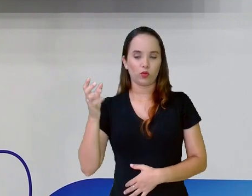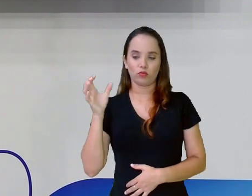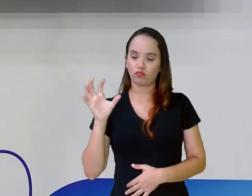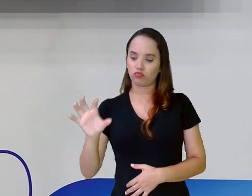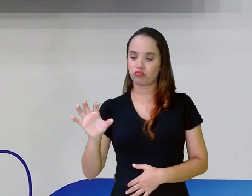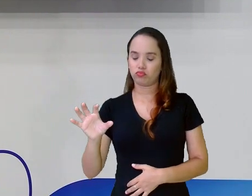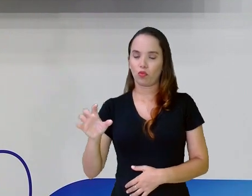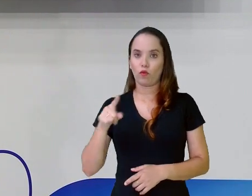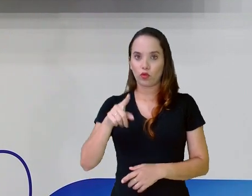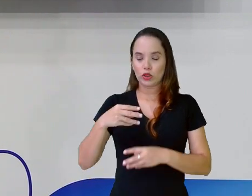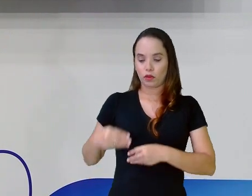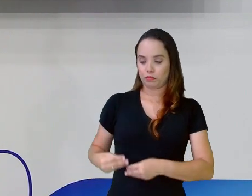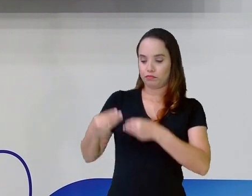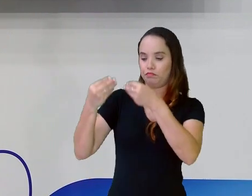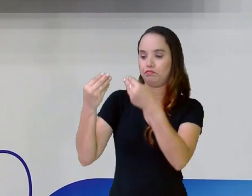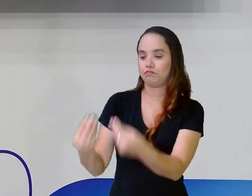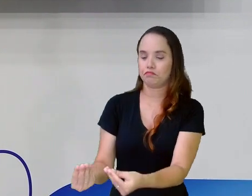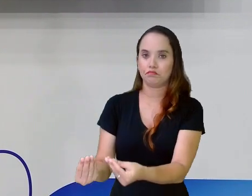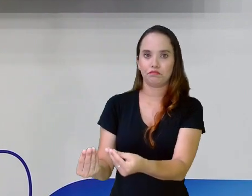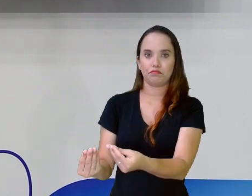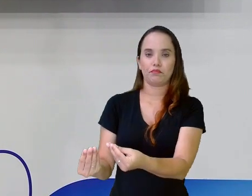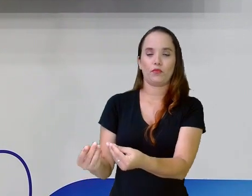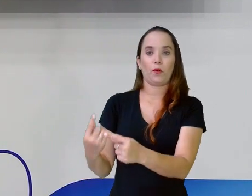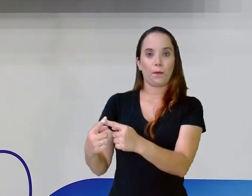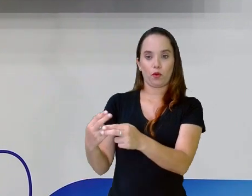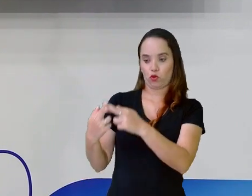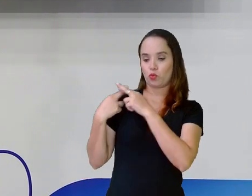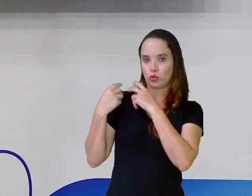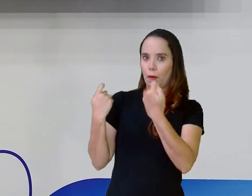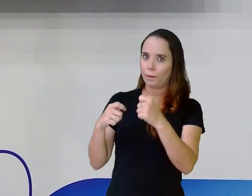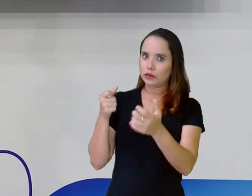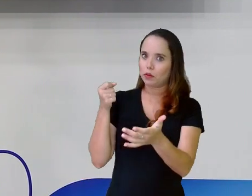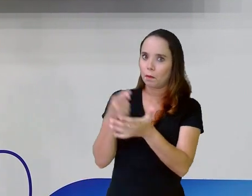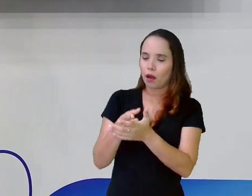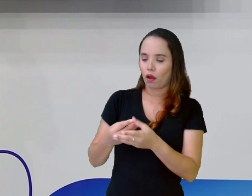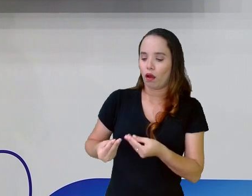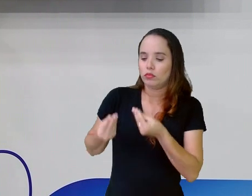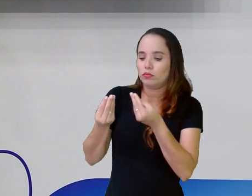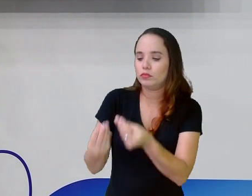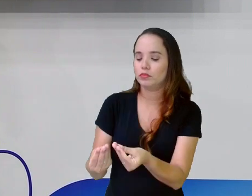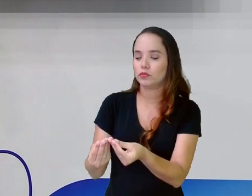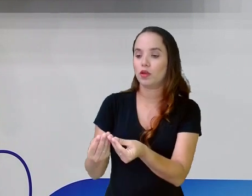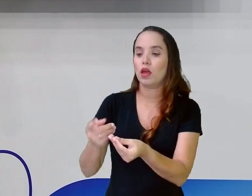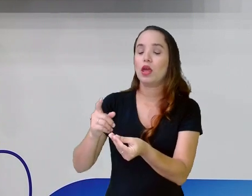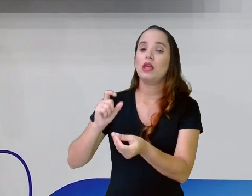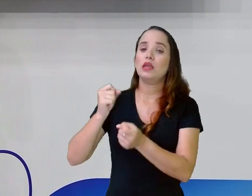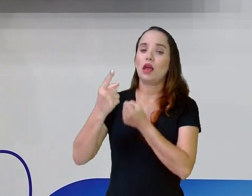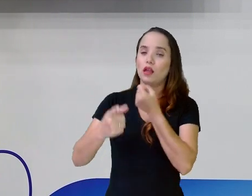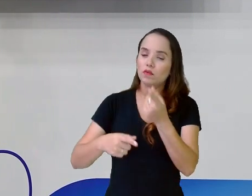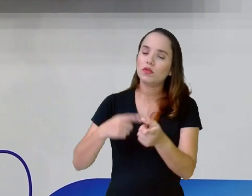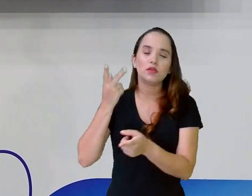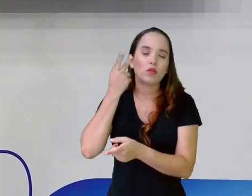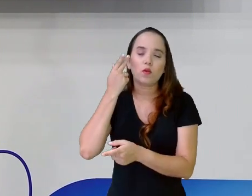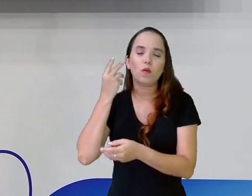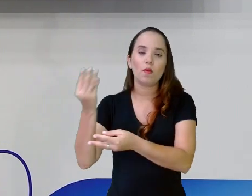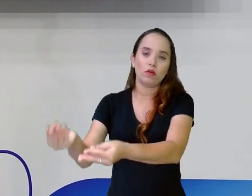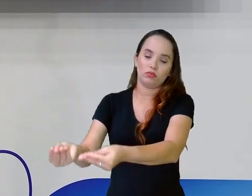seu responsável pagou por esses produtos e o que sobrou, normalmente sobram moedas,